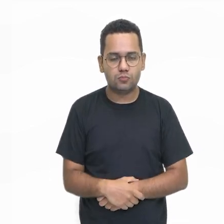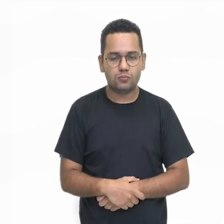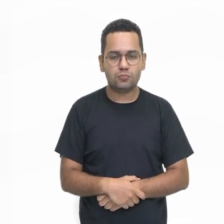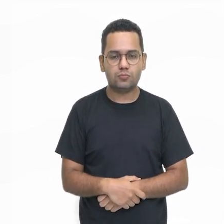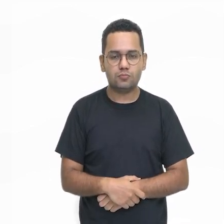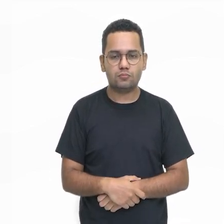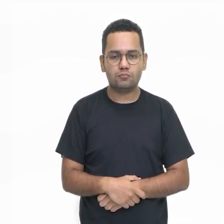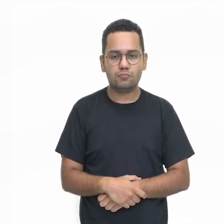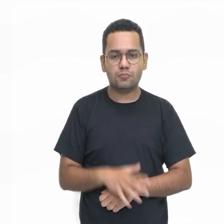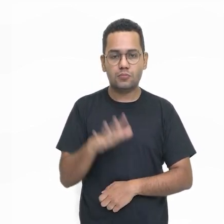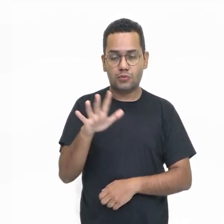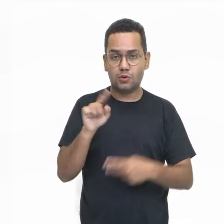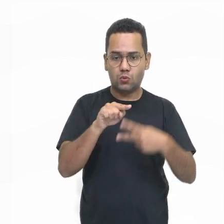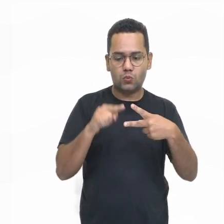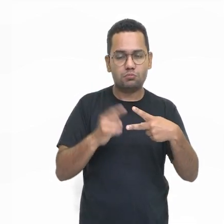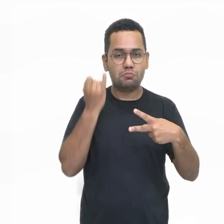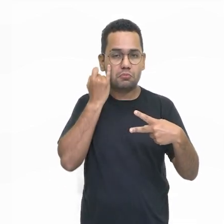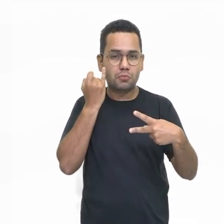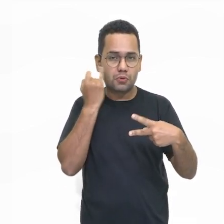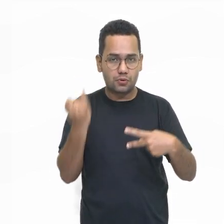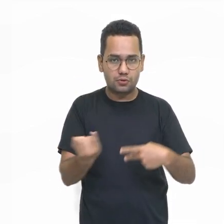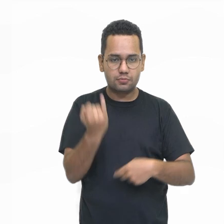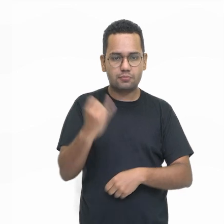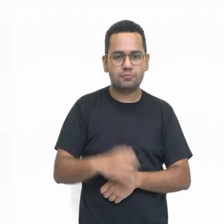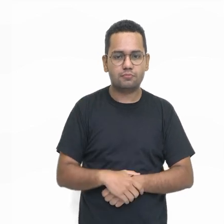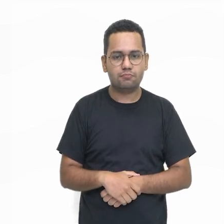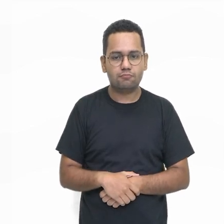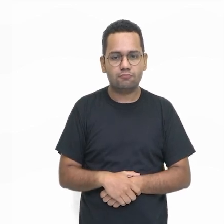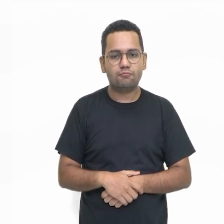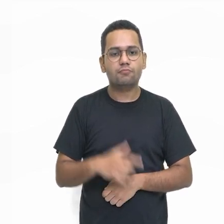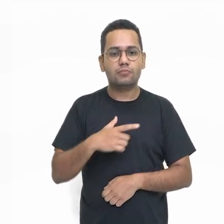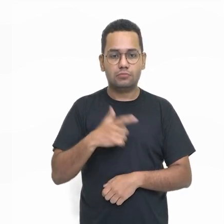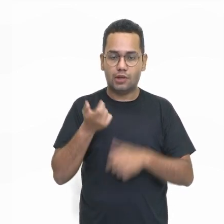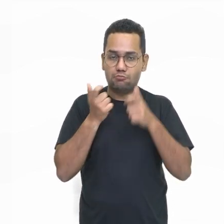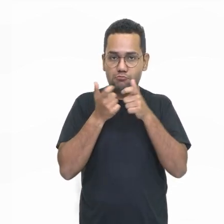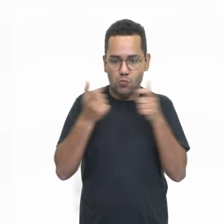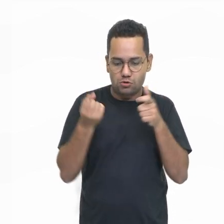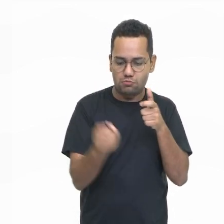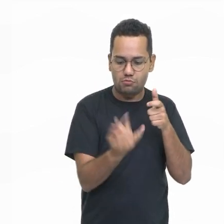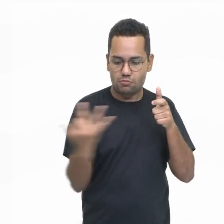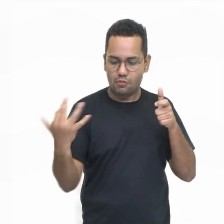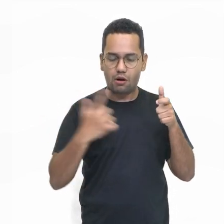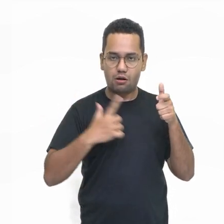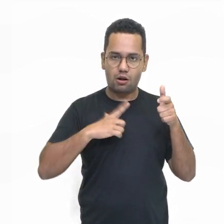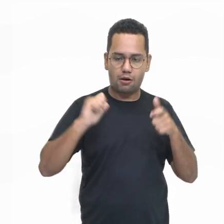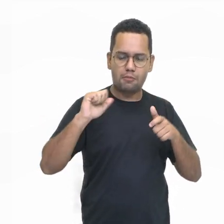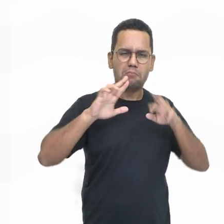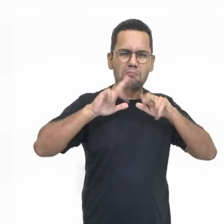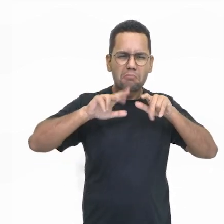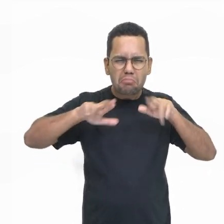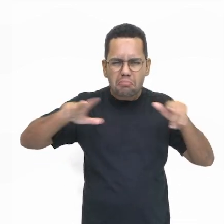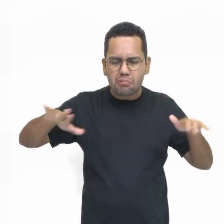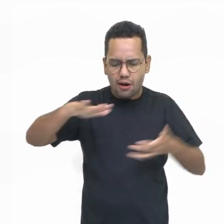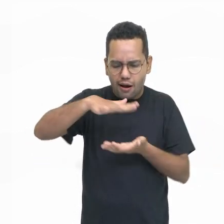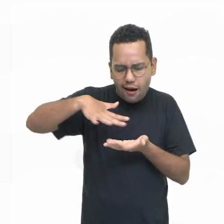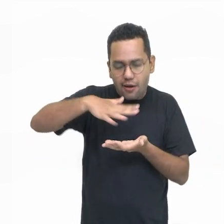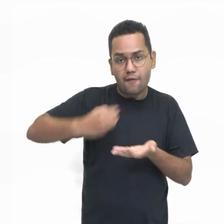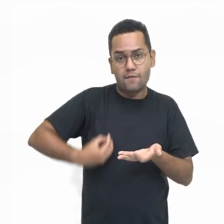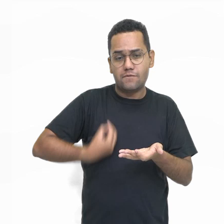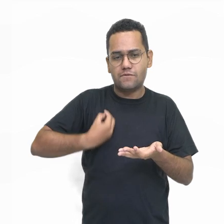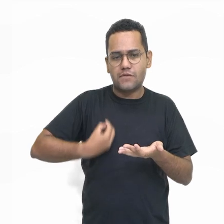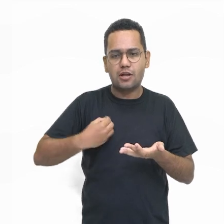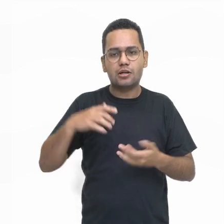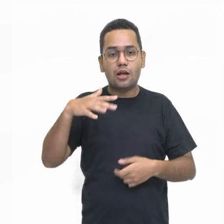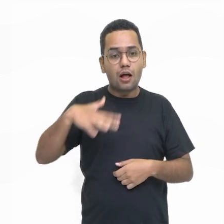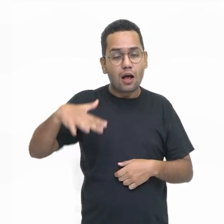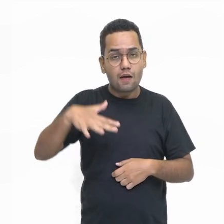seja, duas informações importantes aí nessa frase. Ele tem uma alta concentração de biodiversidade, que quando ele fala de áreas